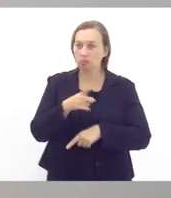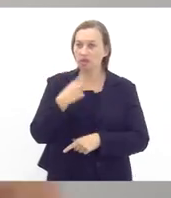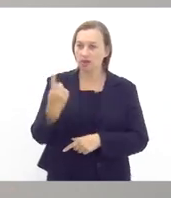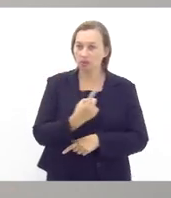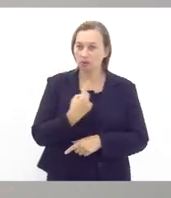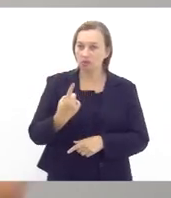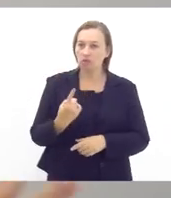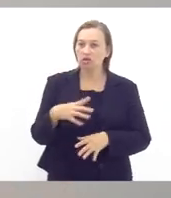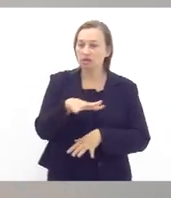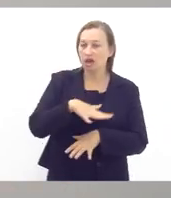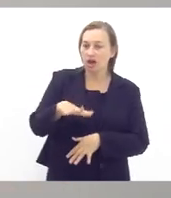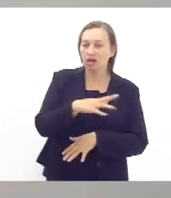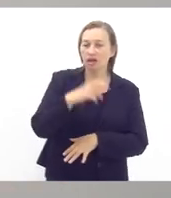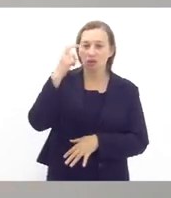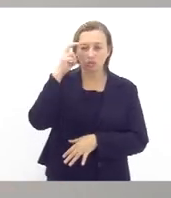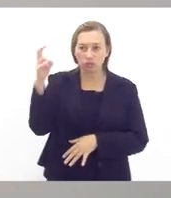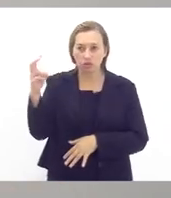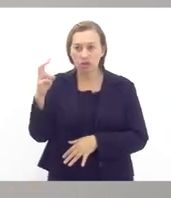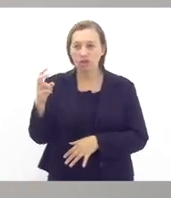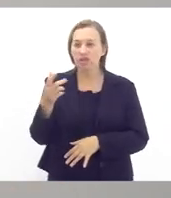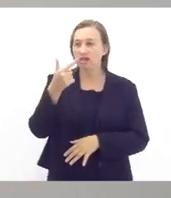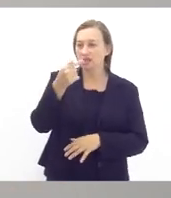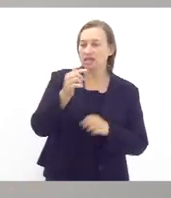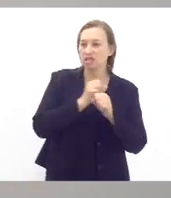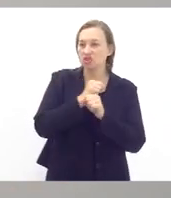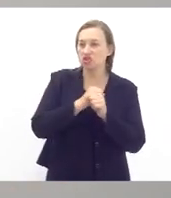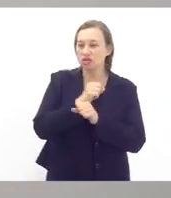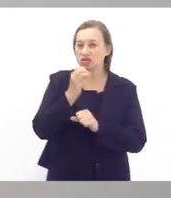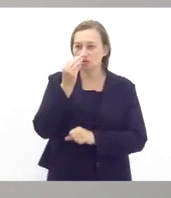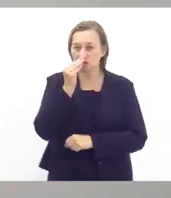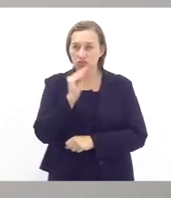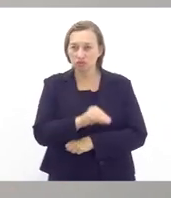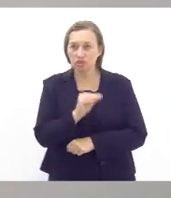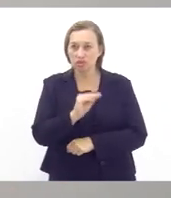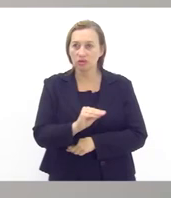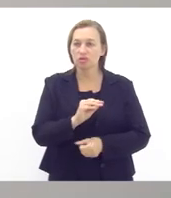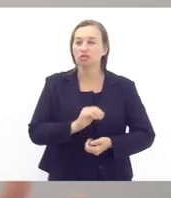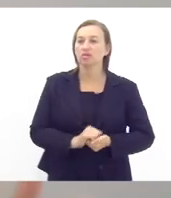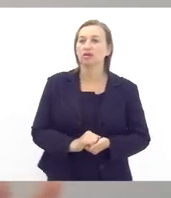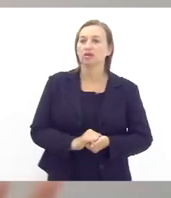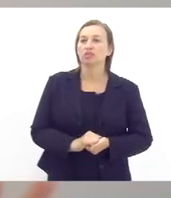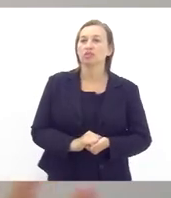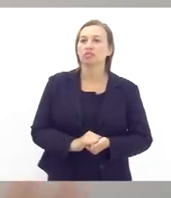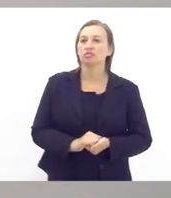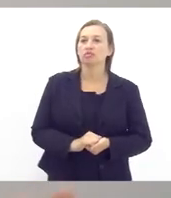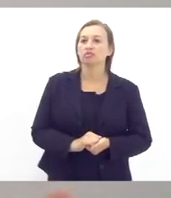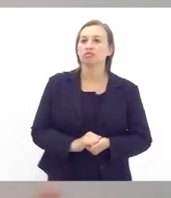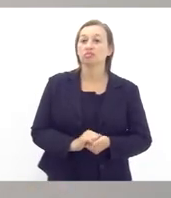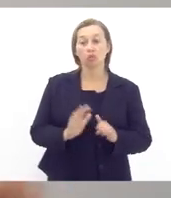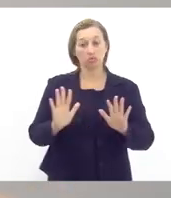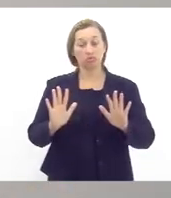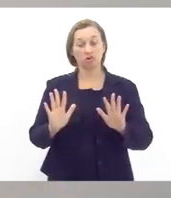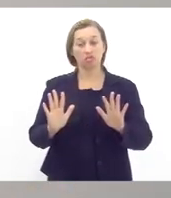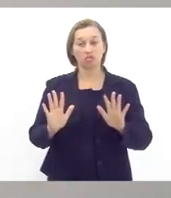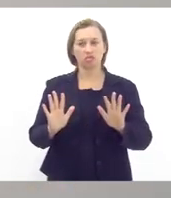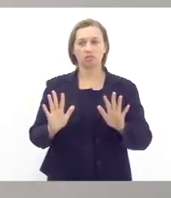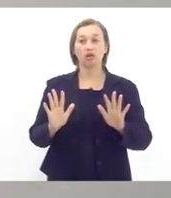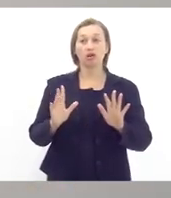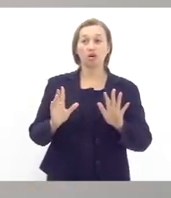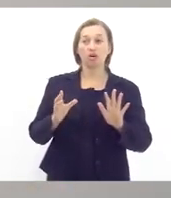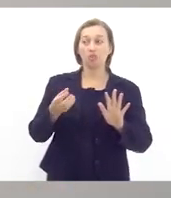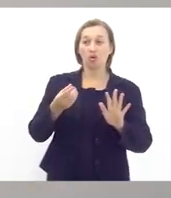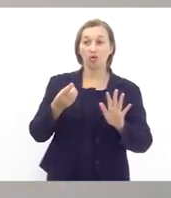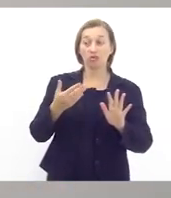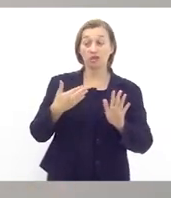tudo setor cultural assim meio que acordou são sete anos de descaso e meio que Opa dá para